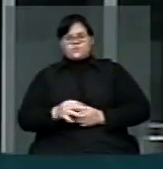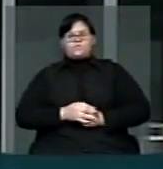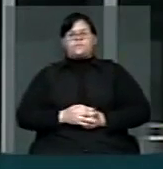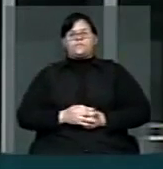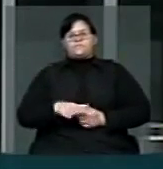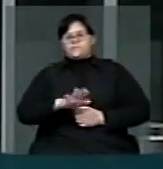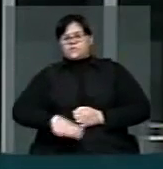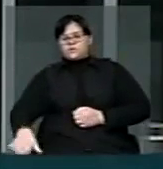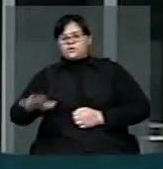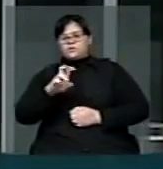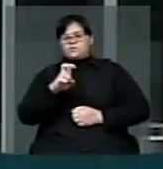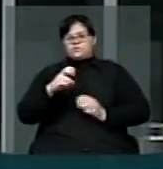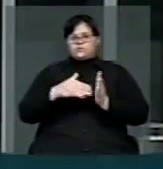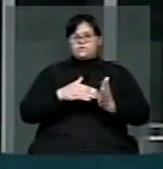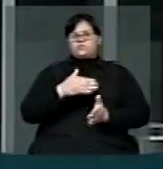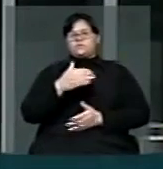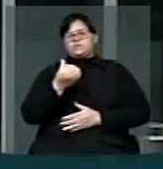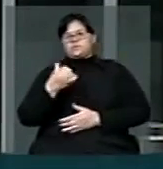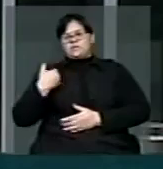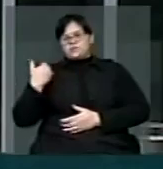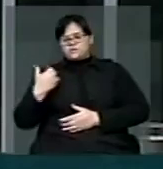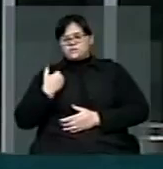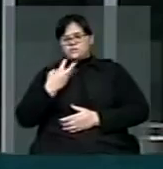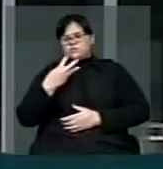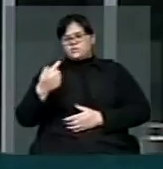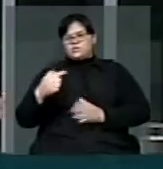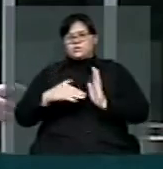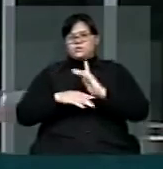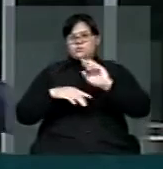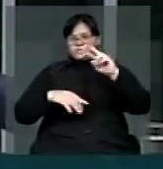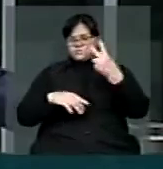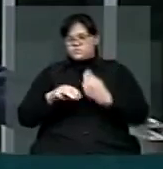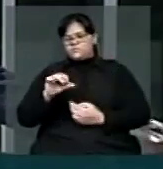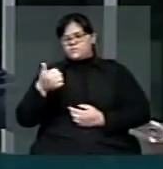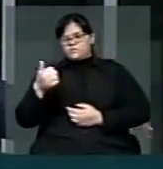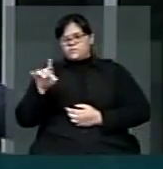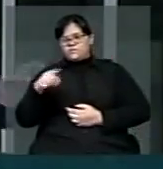anos frequentando a escola passou de 37% para 91,1%.